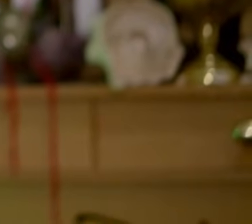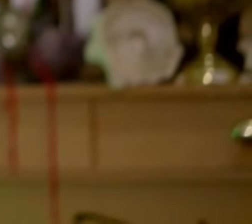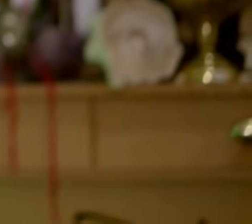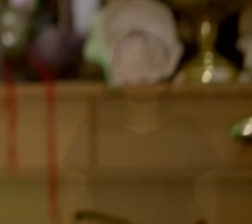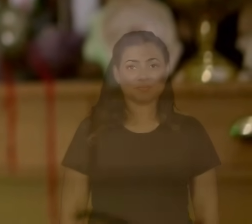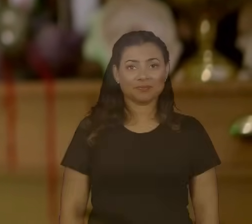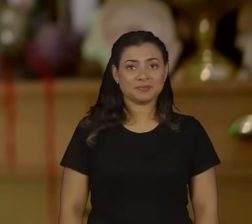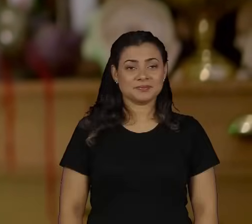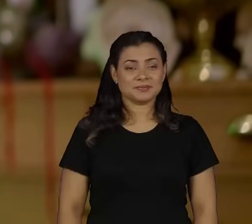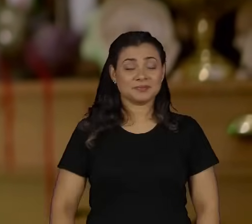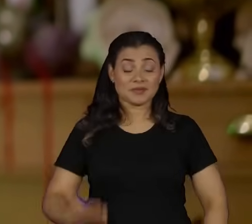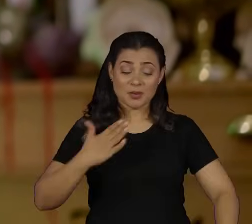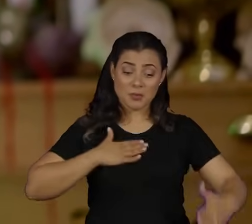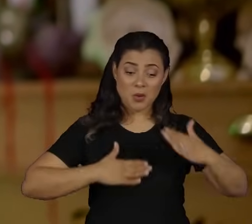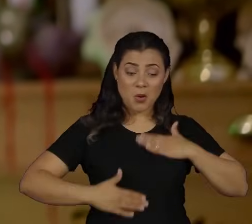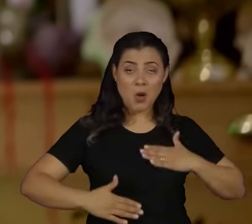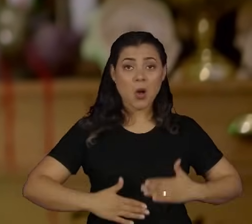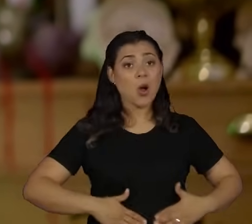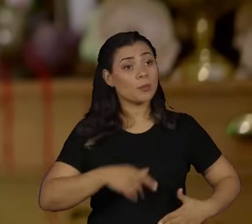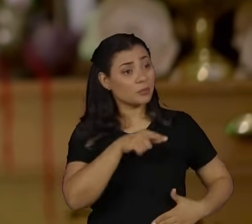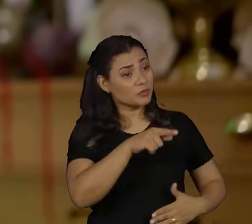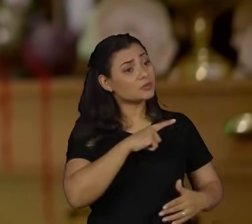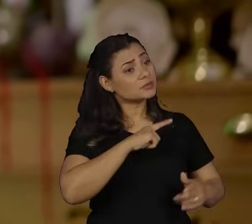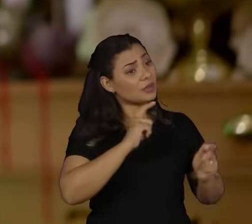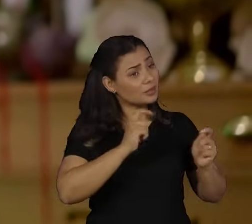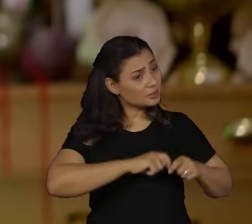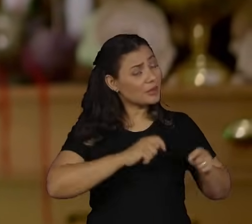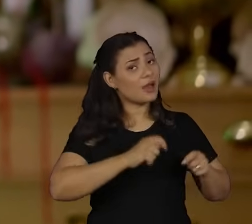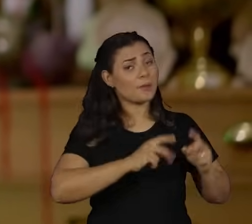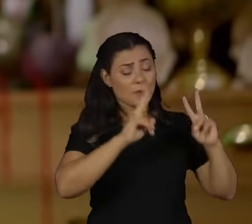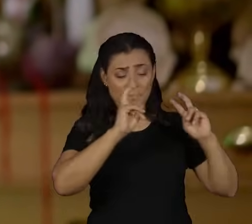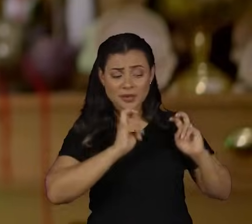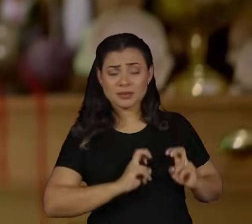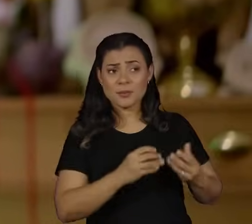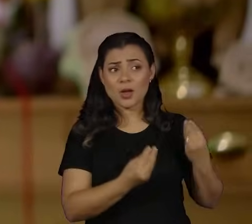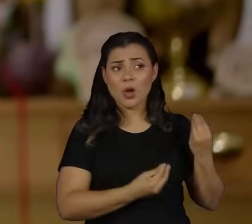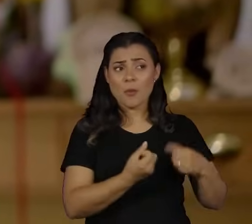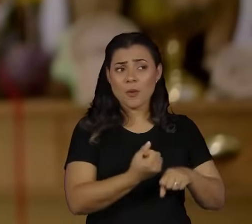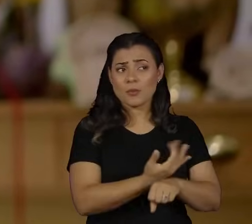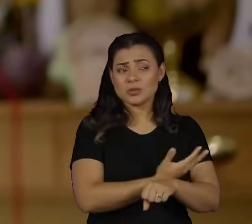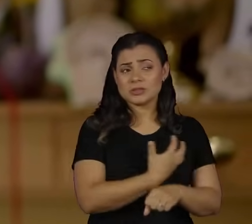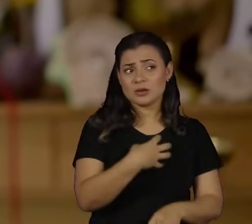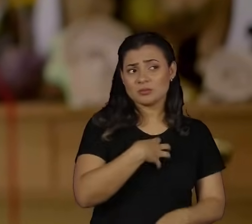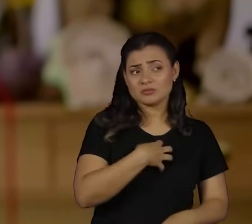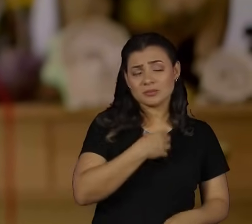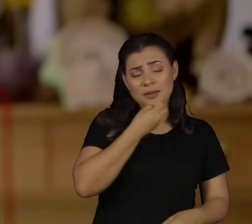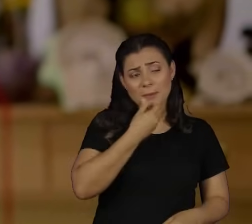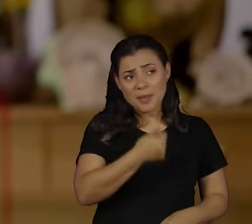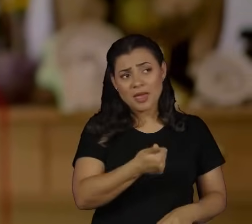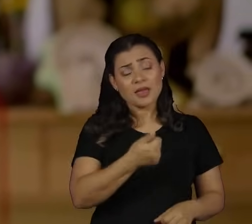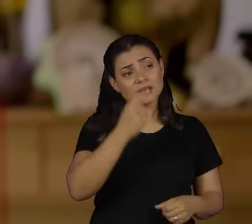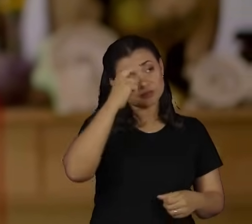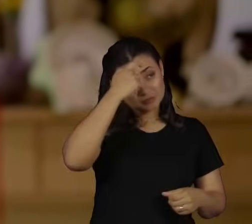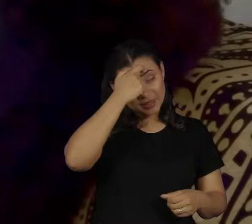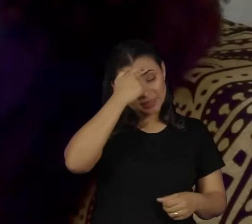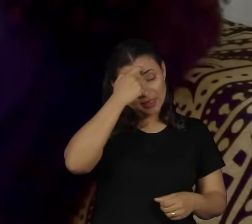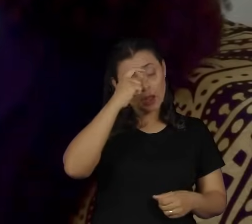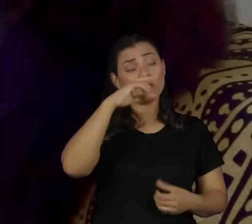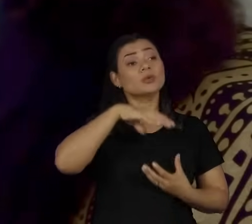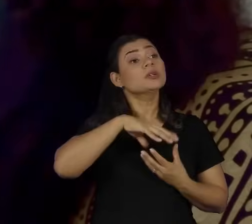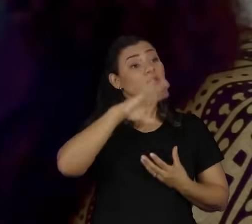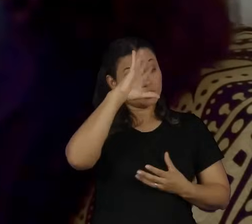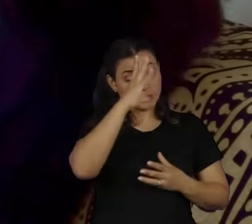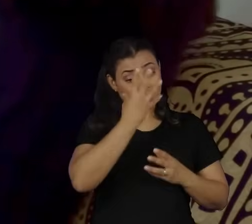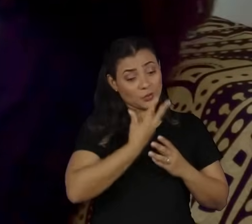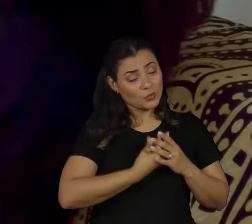Através do teu corpo físico, você tem condições de perceber seu estado emocional, mental, espiritual e também transcender